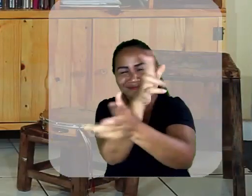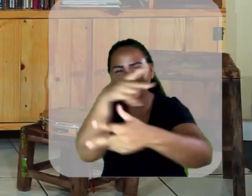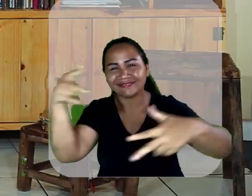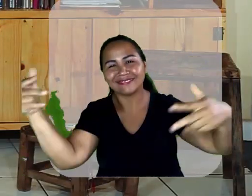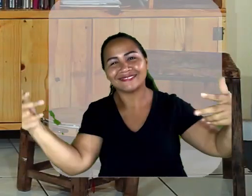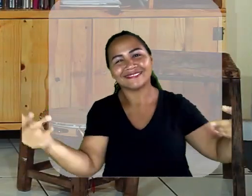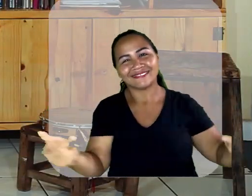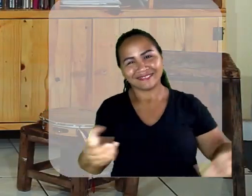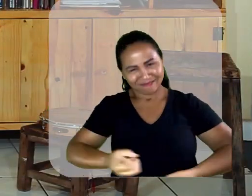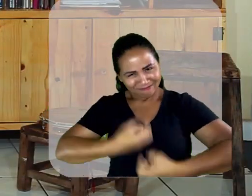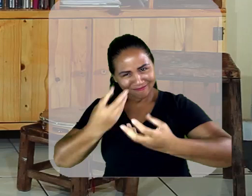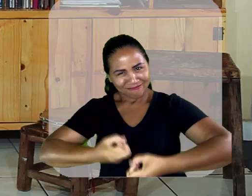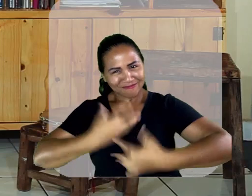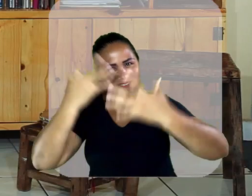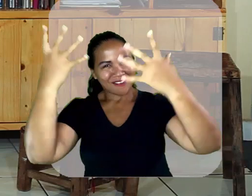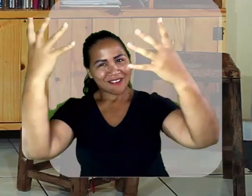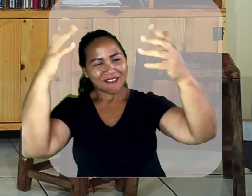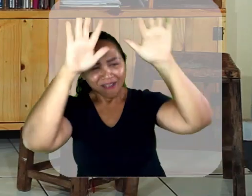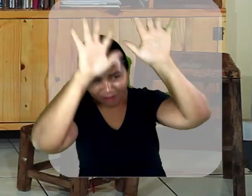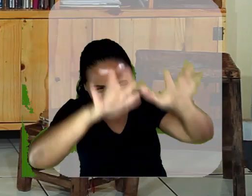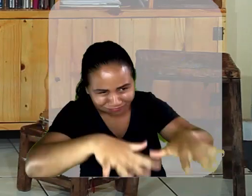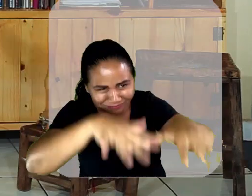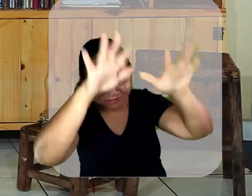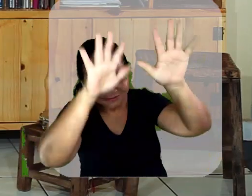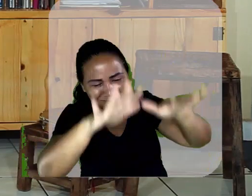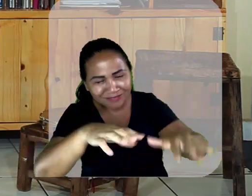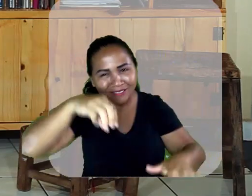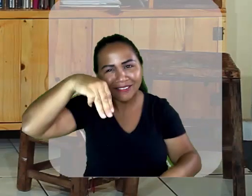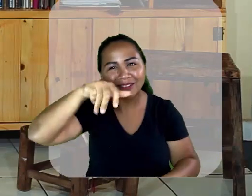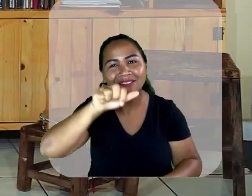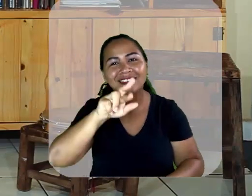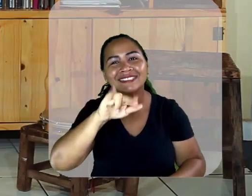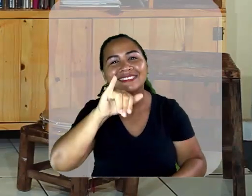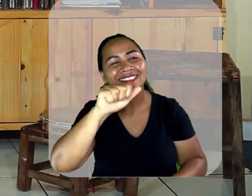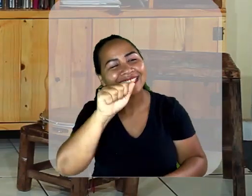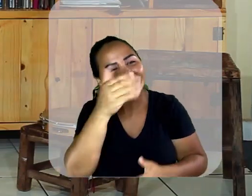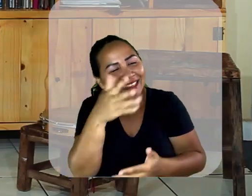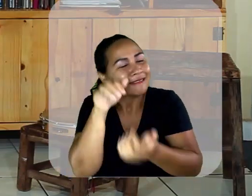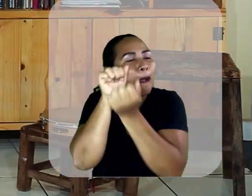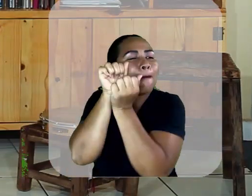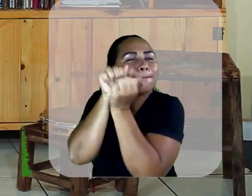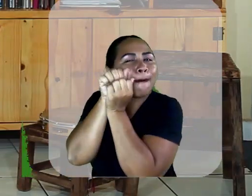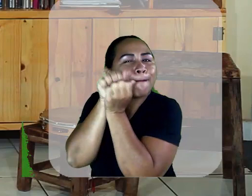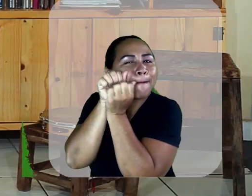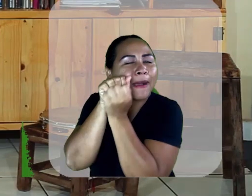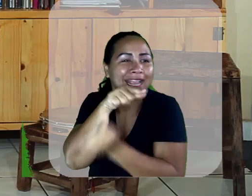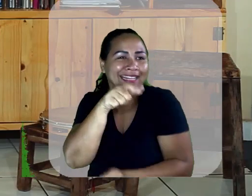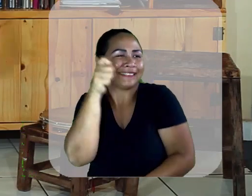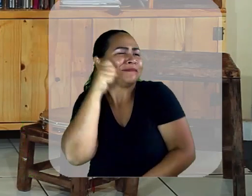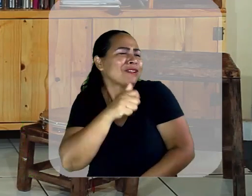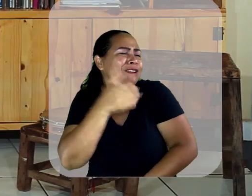dizer às lavadeiras. Louvo Marias Banguelas, desdentadas e sem